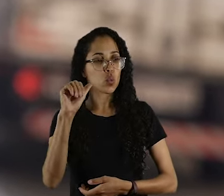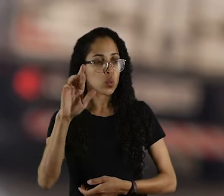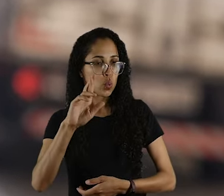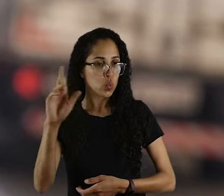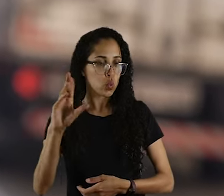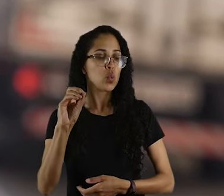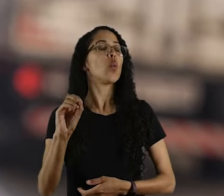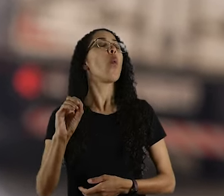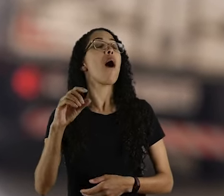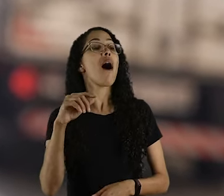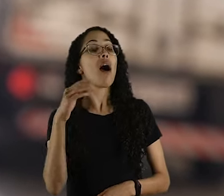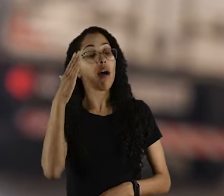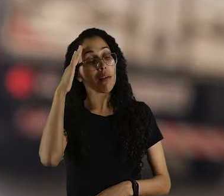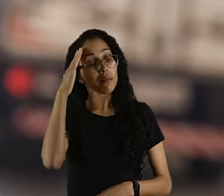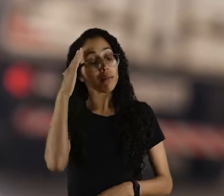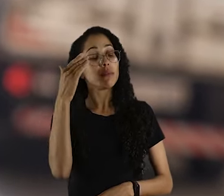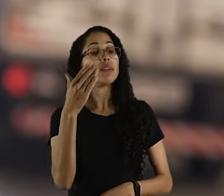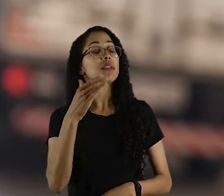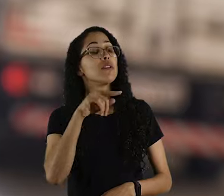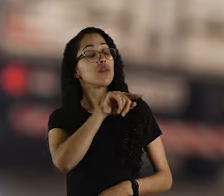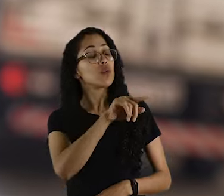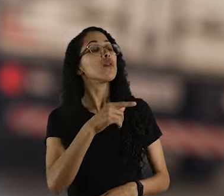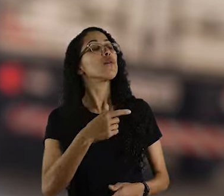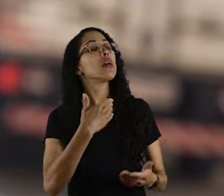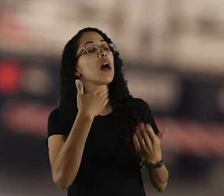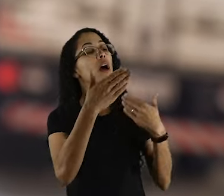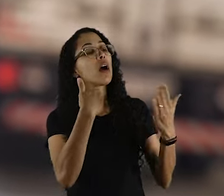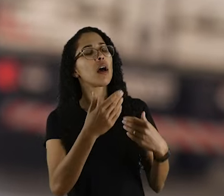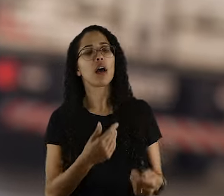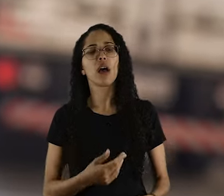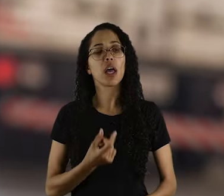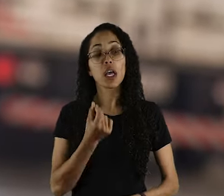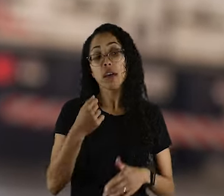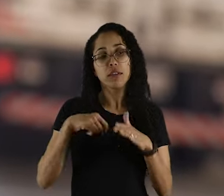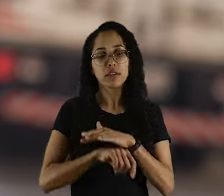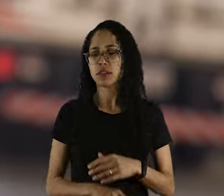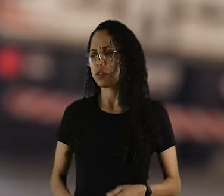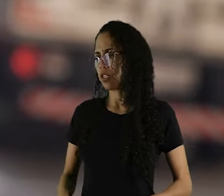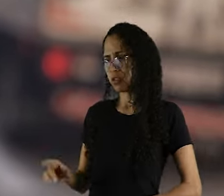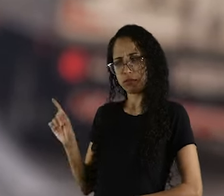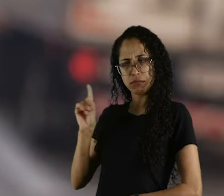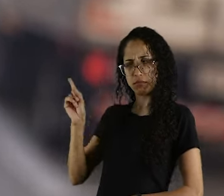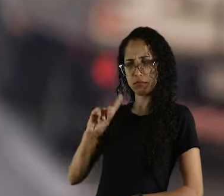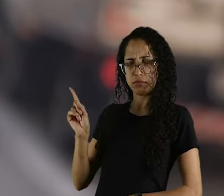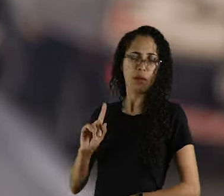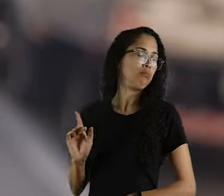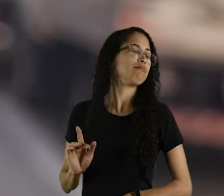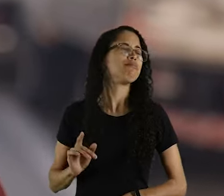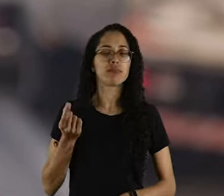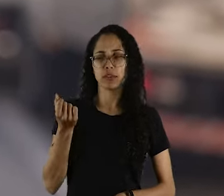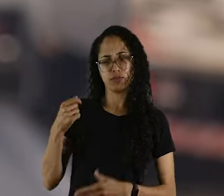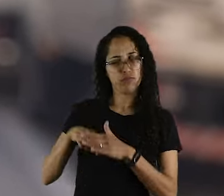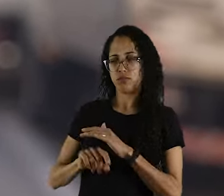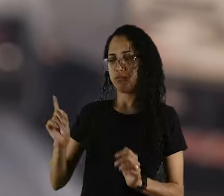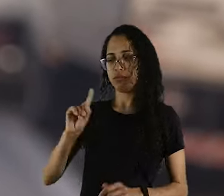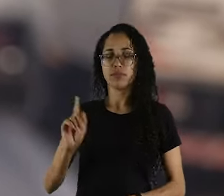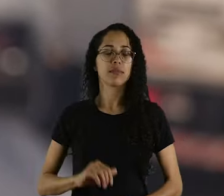você. Investidor, então não é comigo não. Tá errada, dona Socorro. É com a senhora mesmo que eles querem